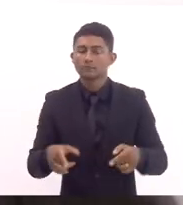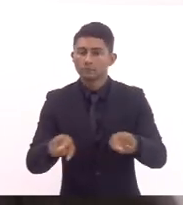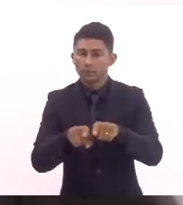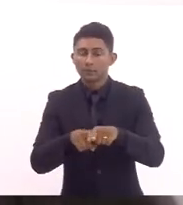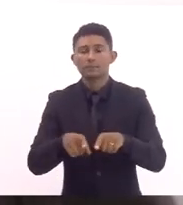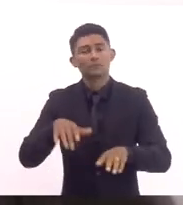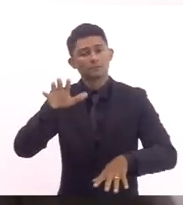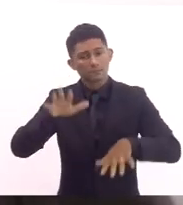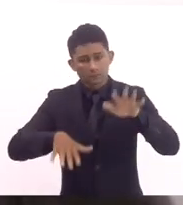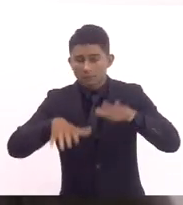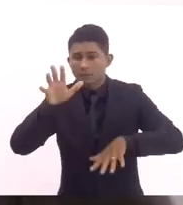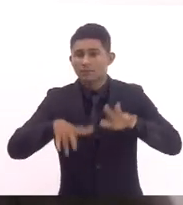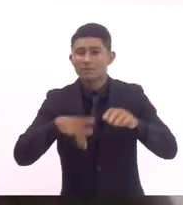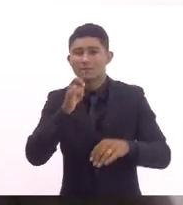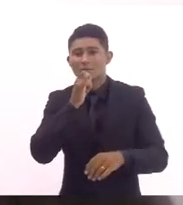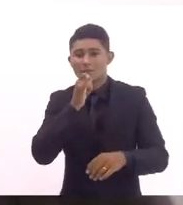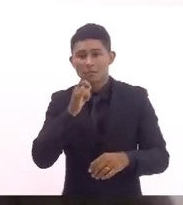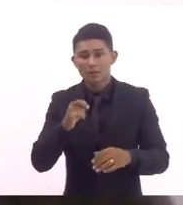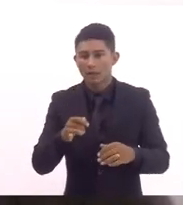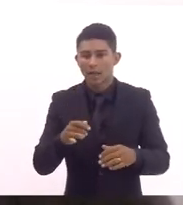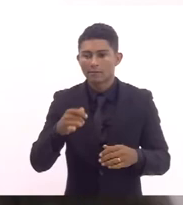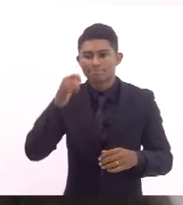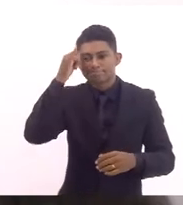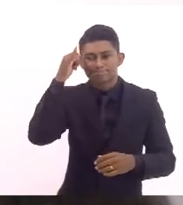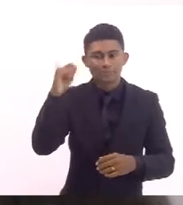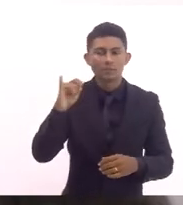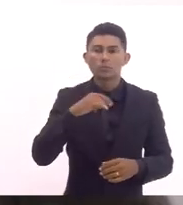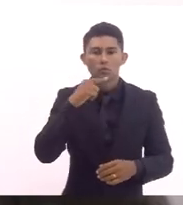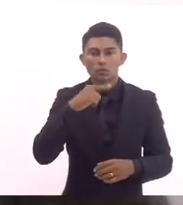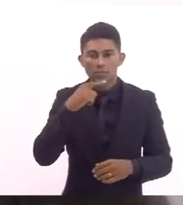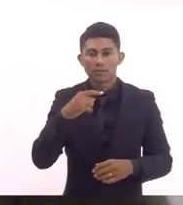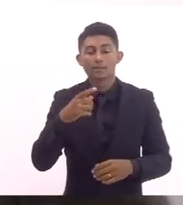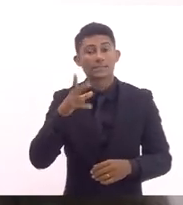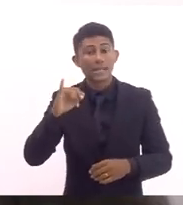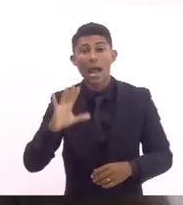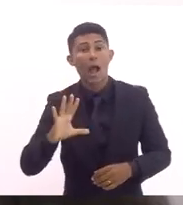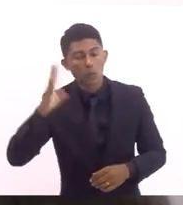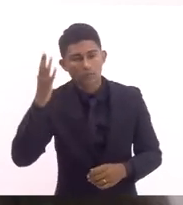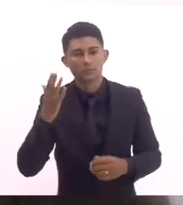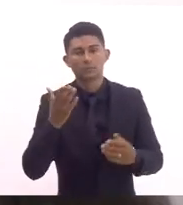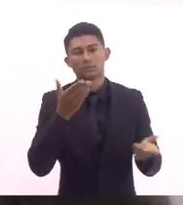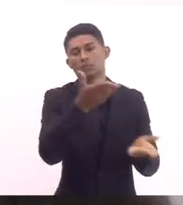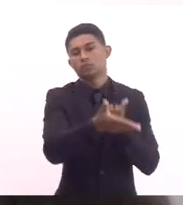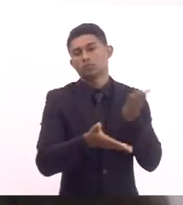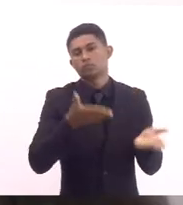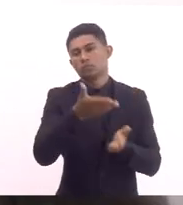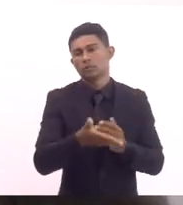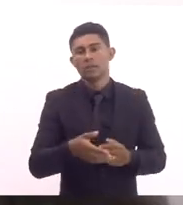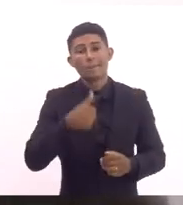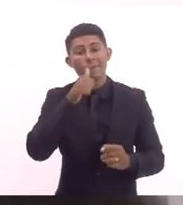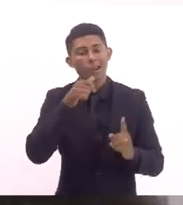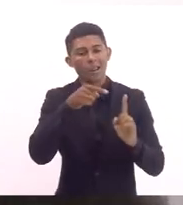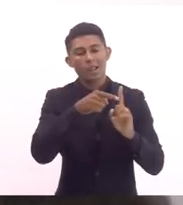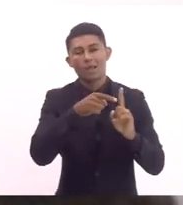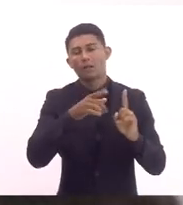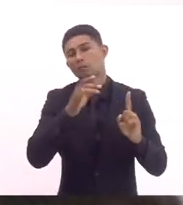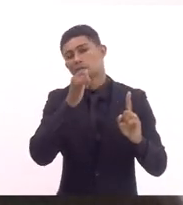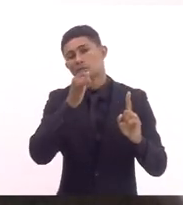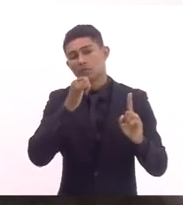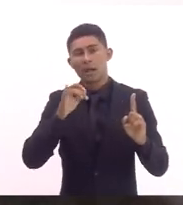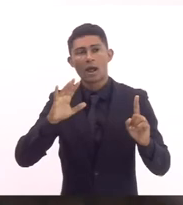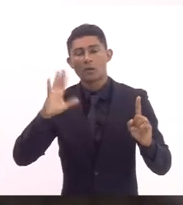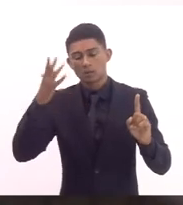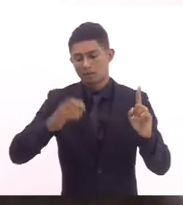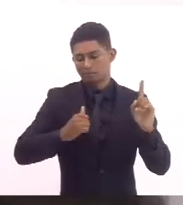infelizmente quando a gente não consegue prevenir que a gente no mínimo tem que cuidar que é atenção a mulher que tem uma perda gestacional um